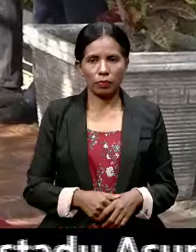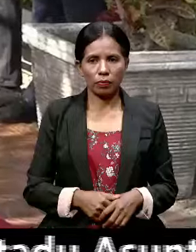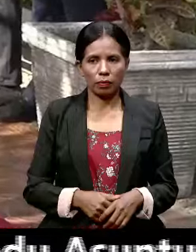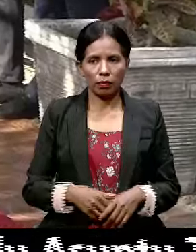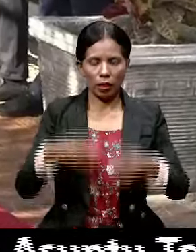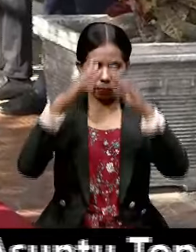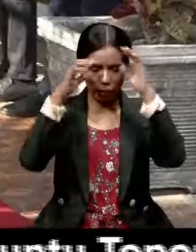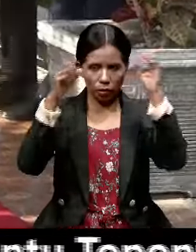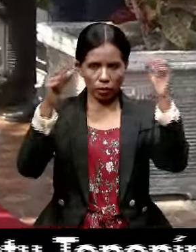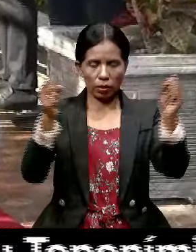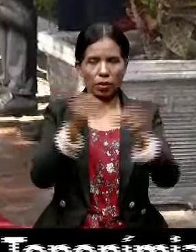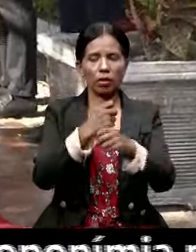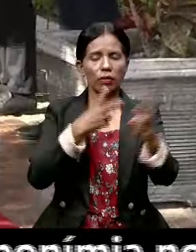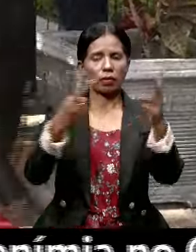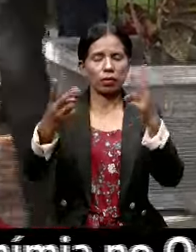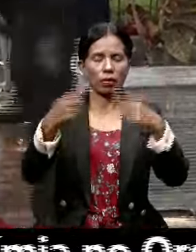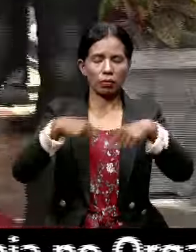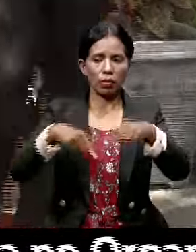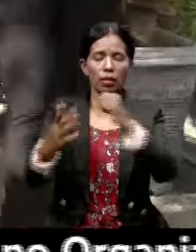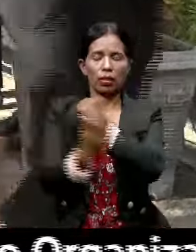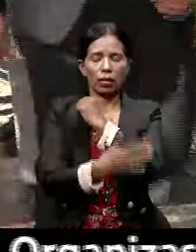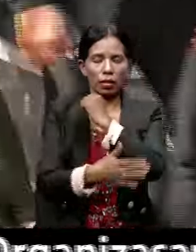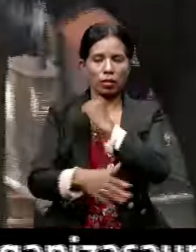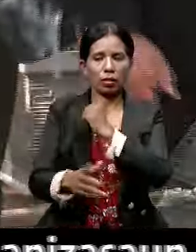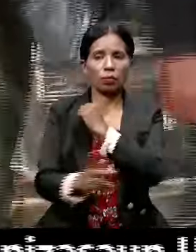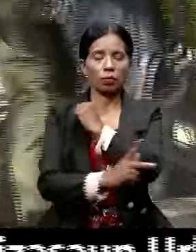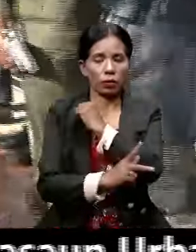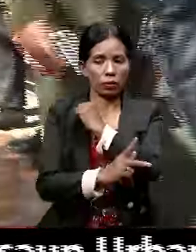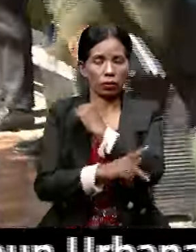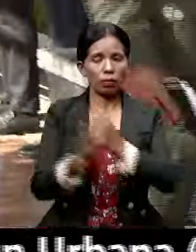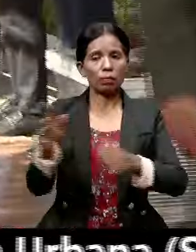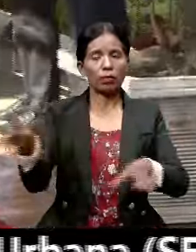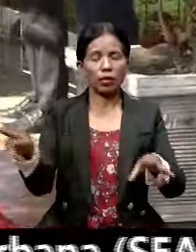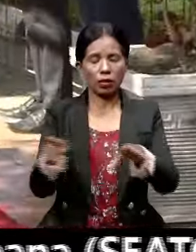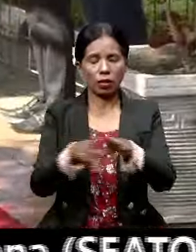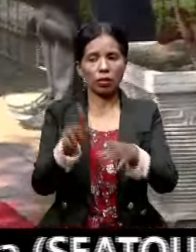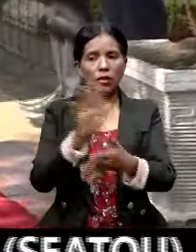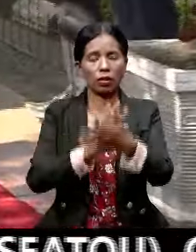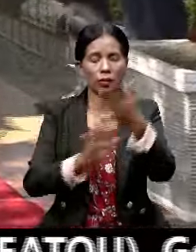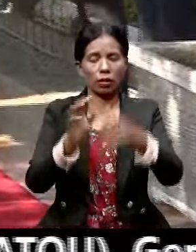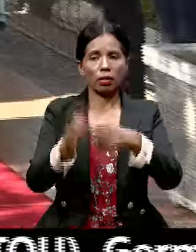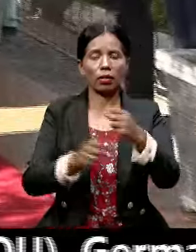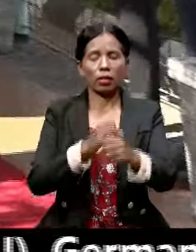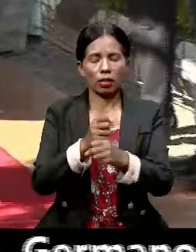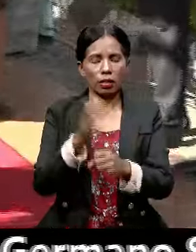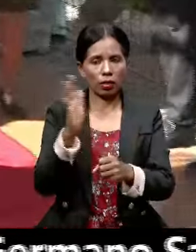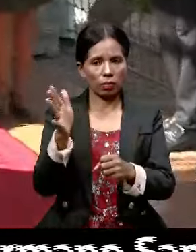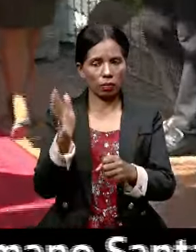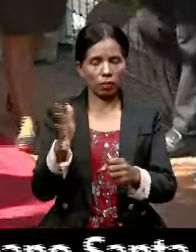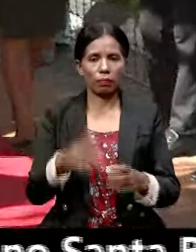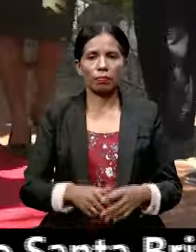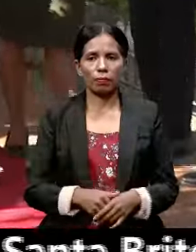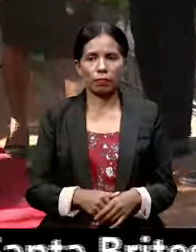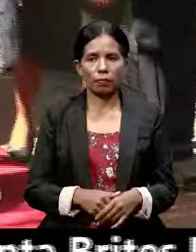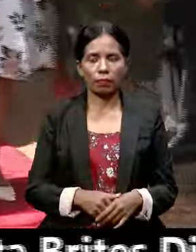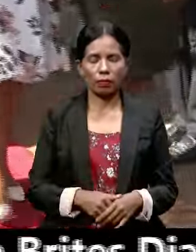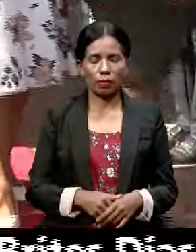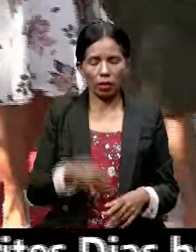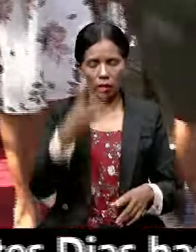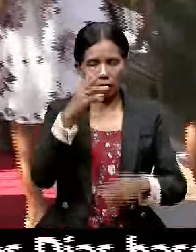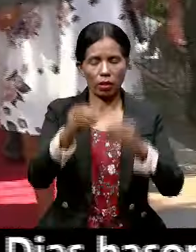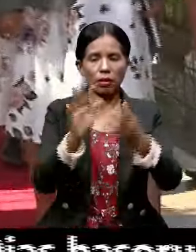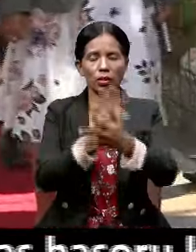Presidente Republika halau viajan ba Portugal segunda ne hodi partisipa selebrasaun tinang lima nulu revolusaun dos cravos. Revolusaun dos